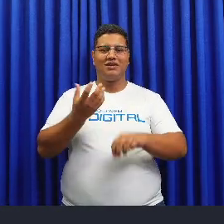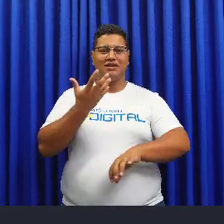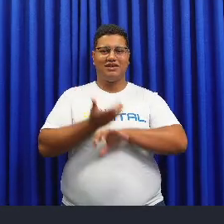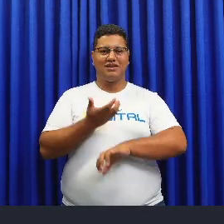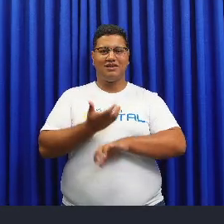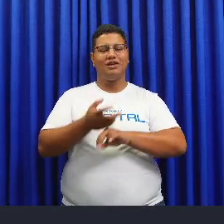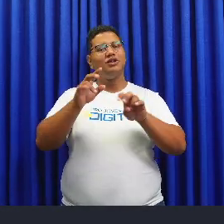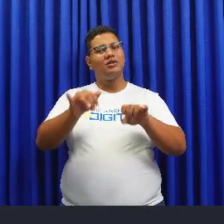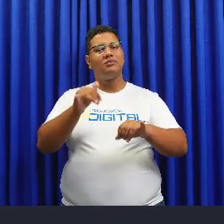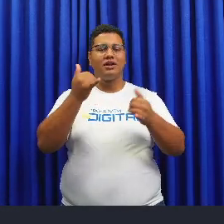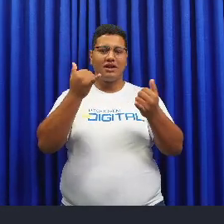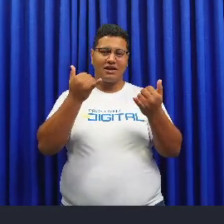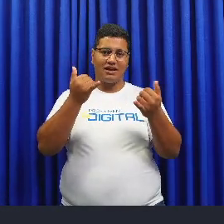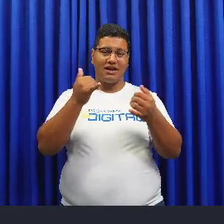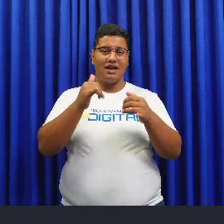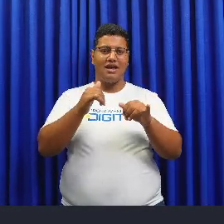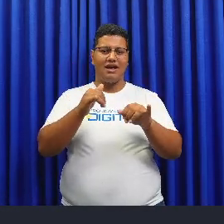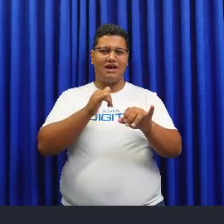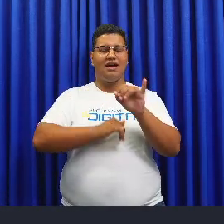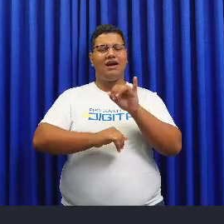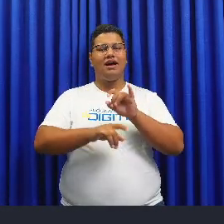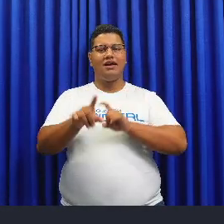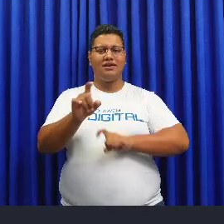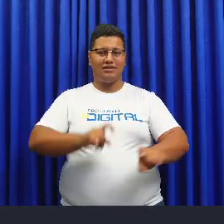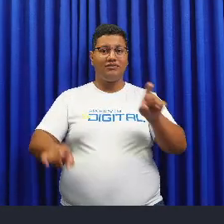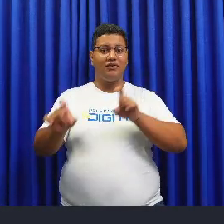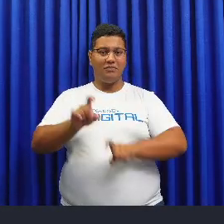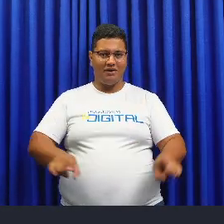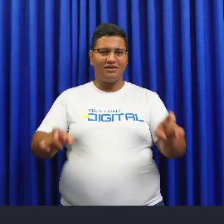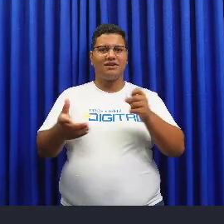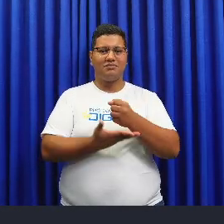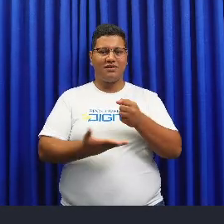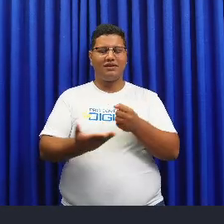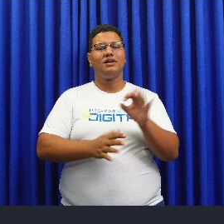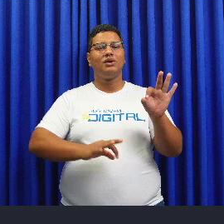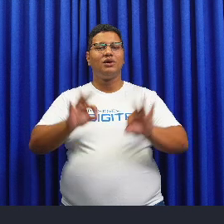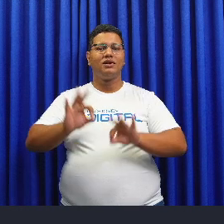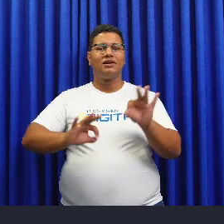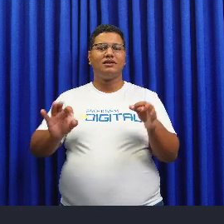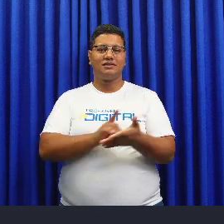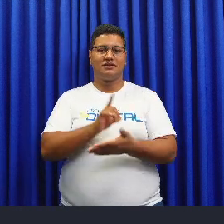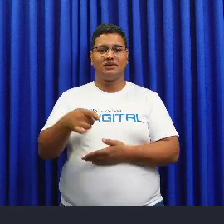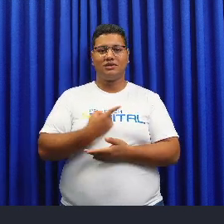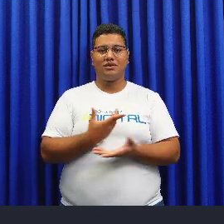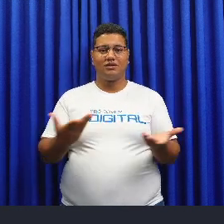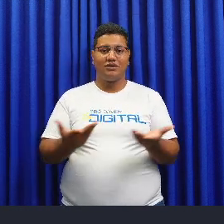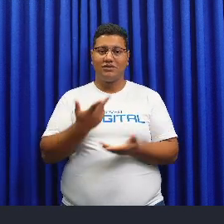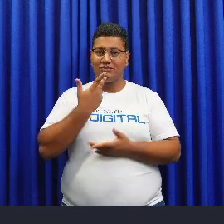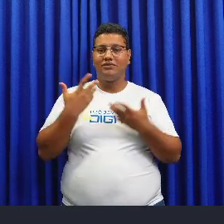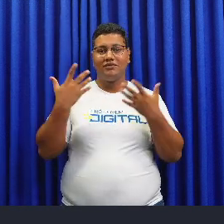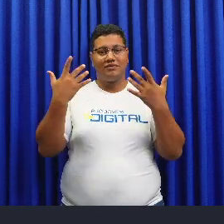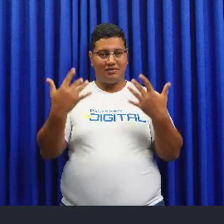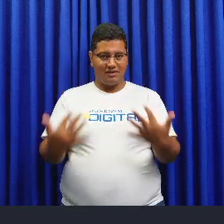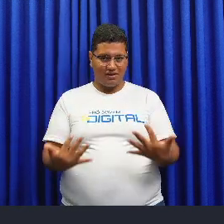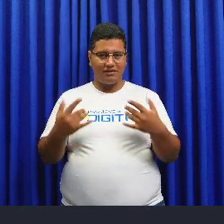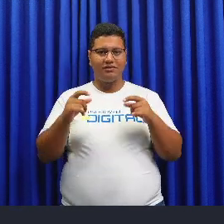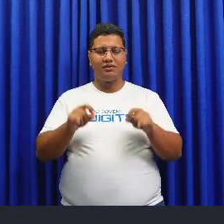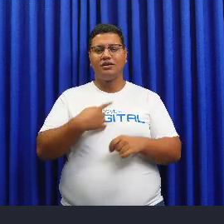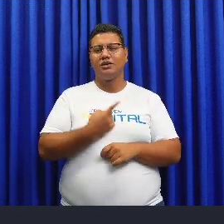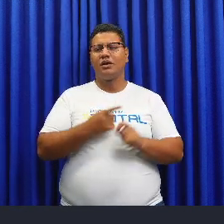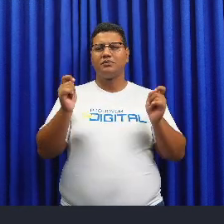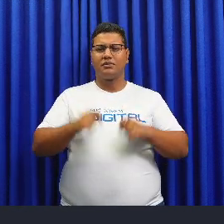sobre a informática básica e a organização digital. Este é o módulo que nós estamos tratando. E se